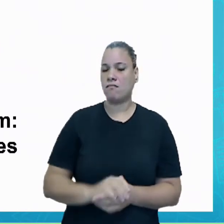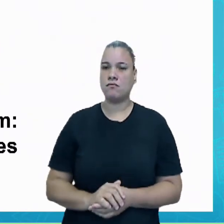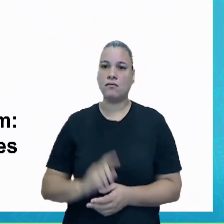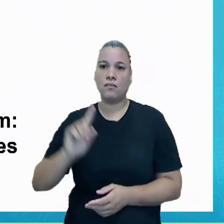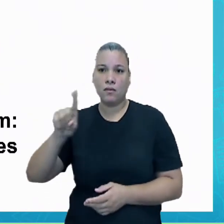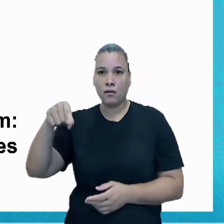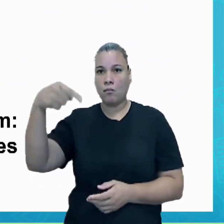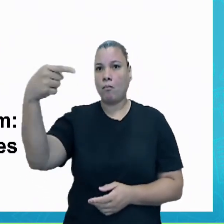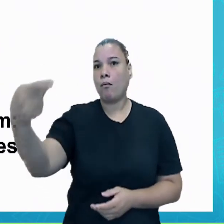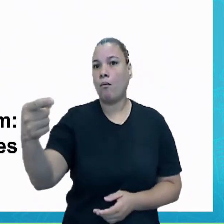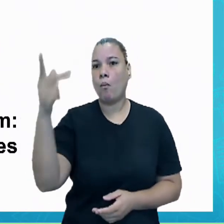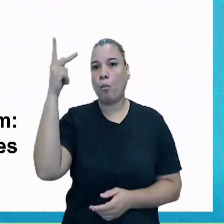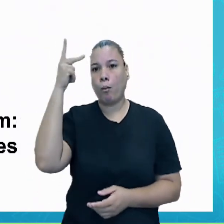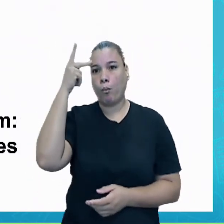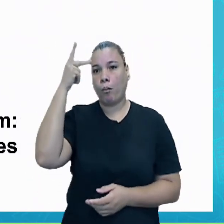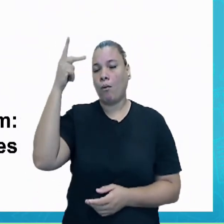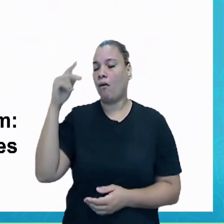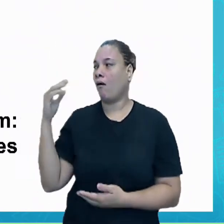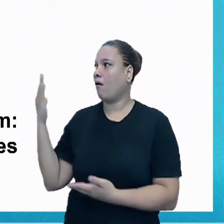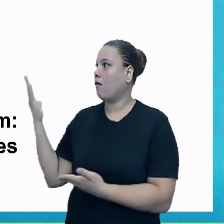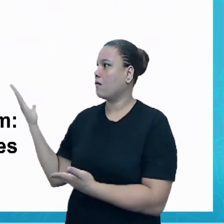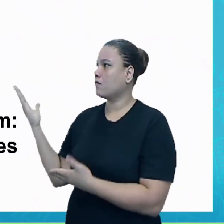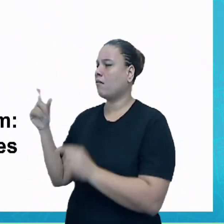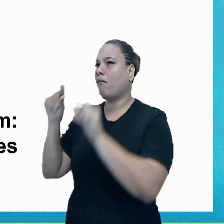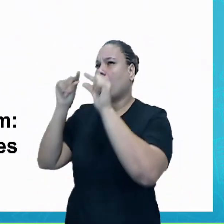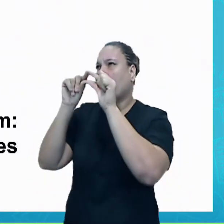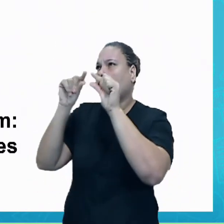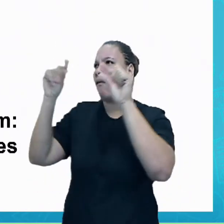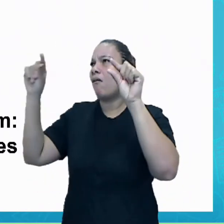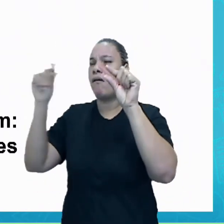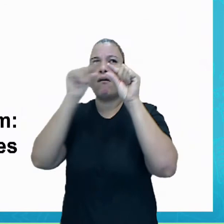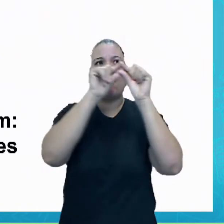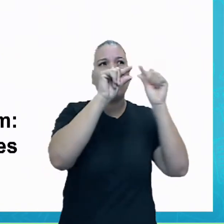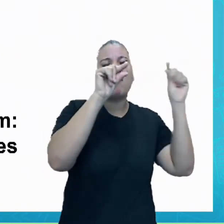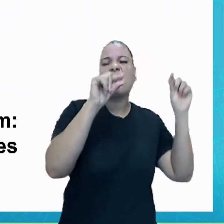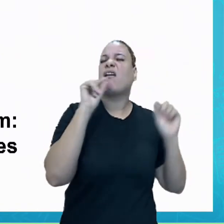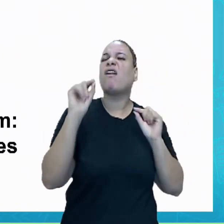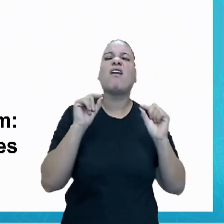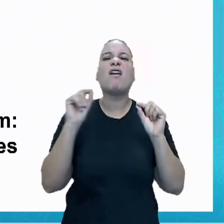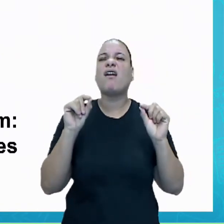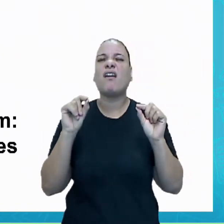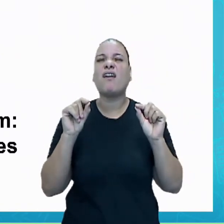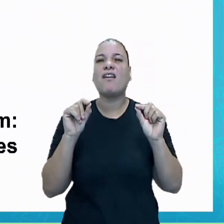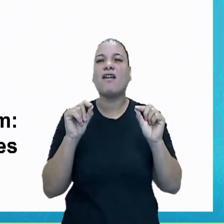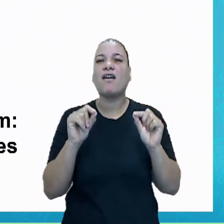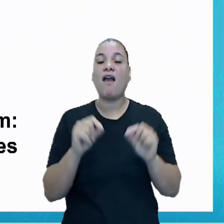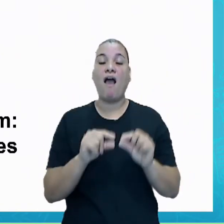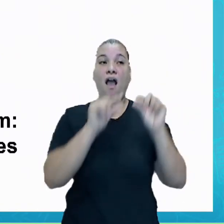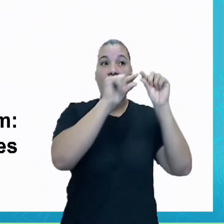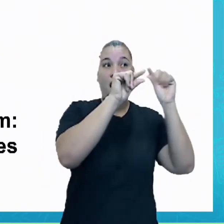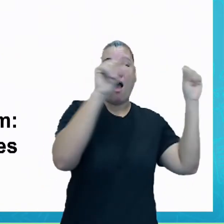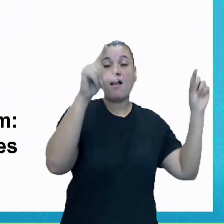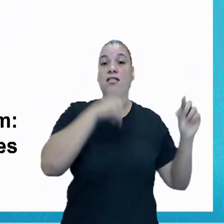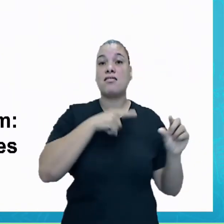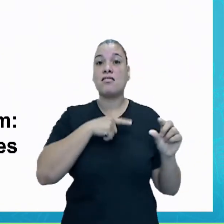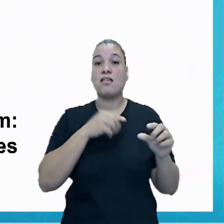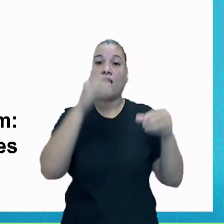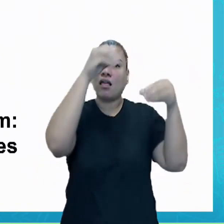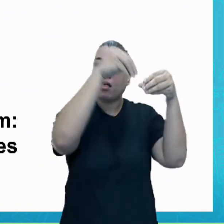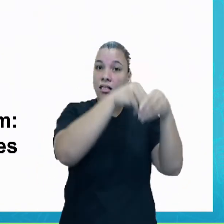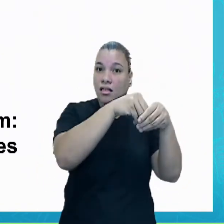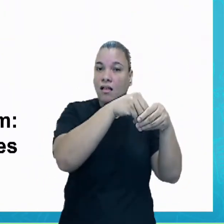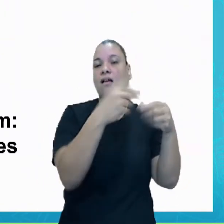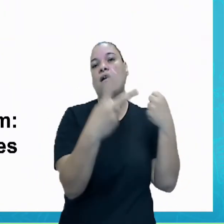Importante falarmos sobre oração. O que é uma oração, então? É uma frase que contém um verbo. Observe,